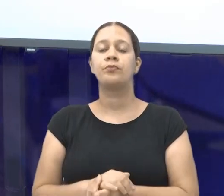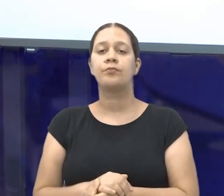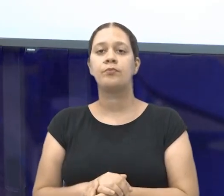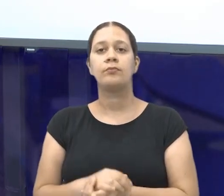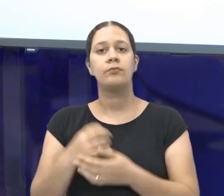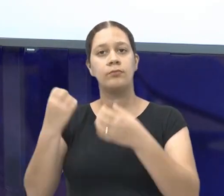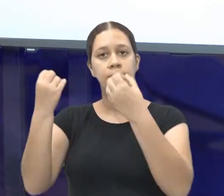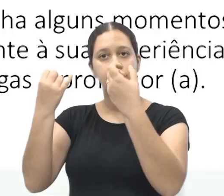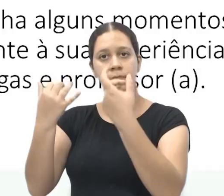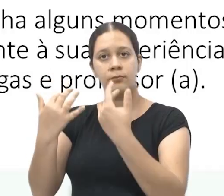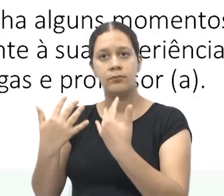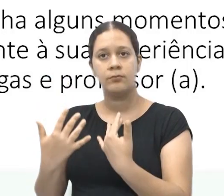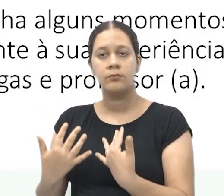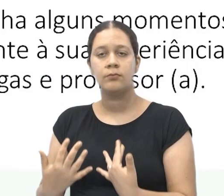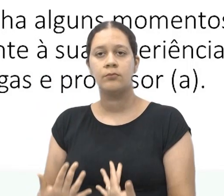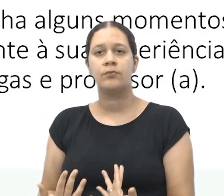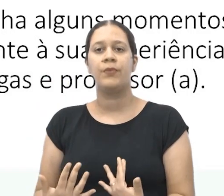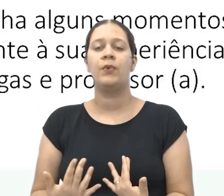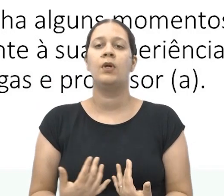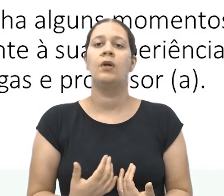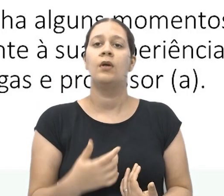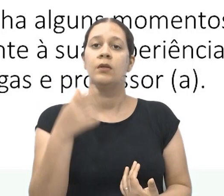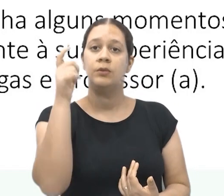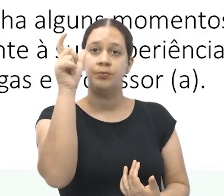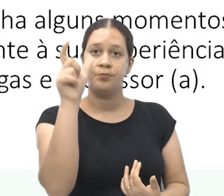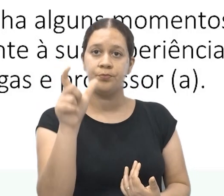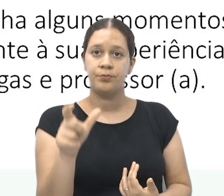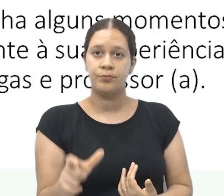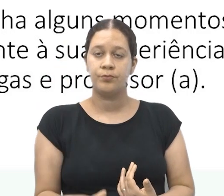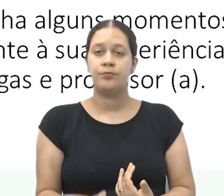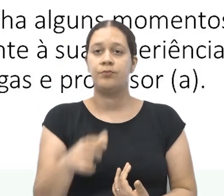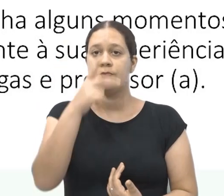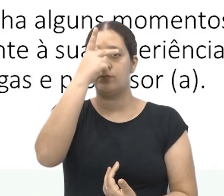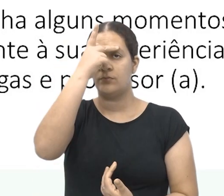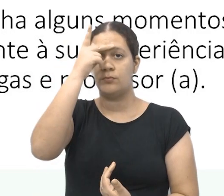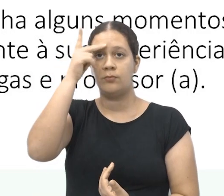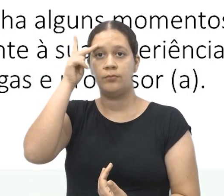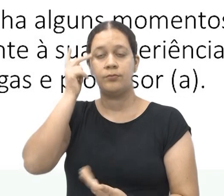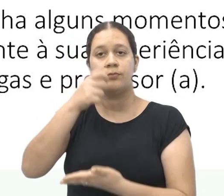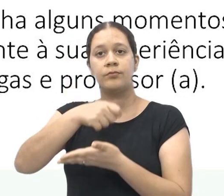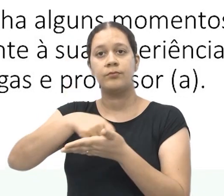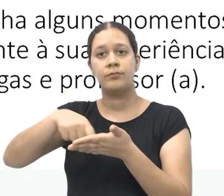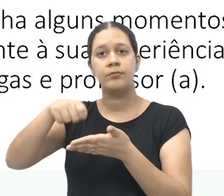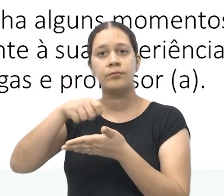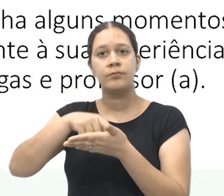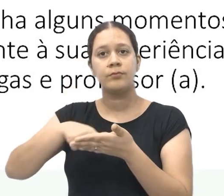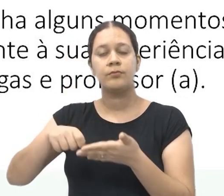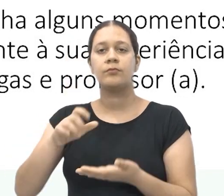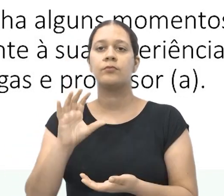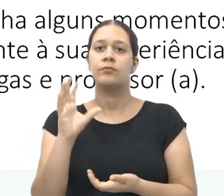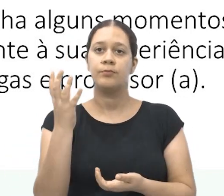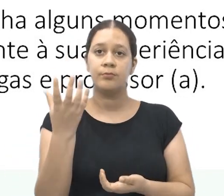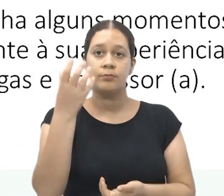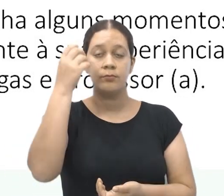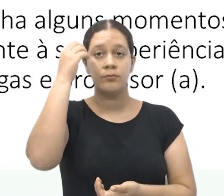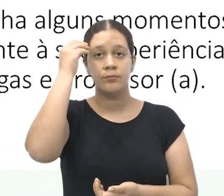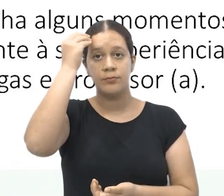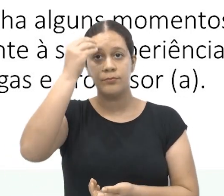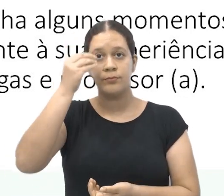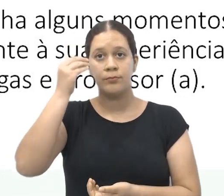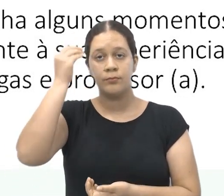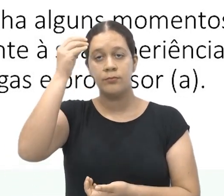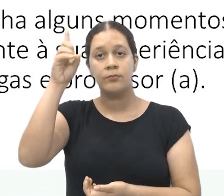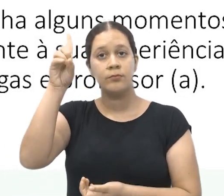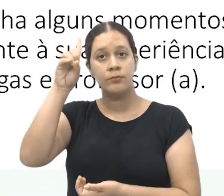diz assim: à medida que o ser humano passa a registrar os acontecimentos das experiências no